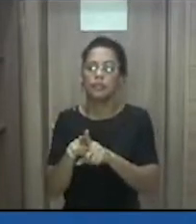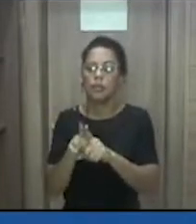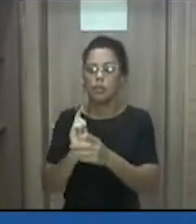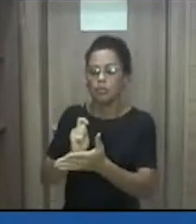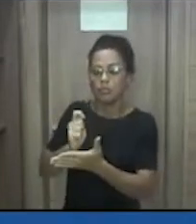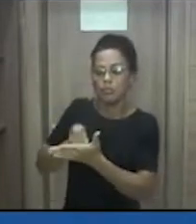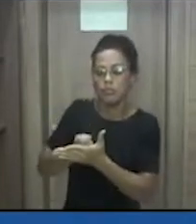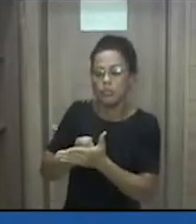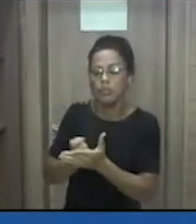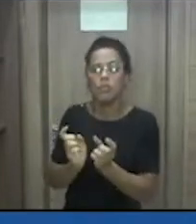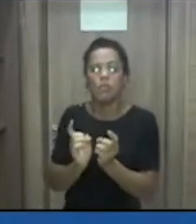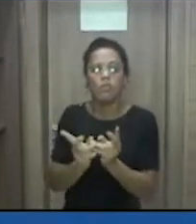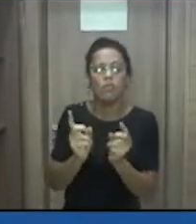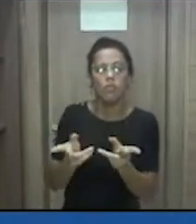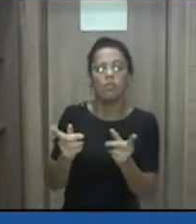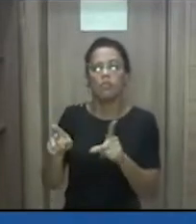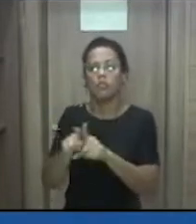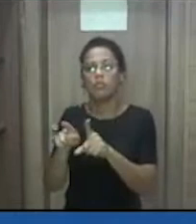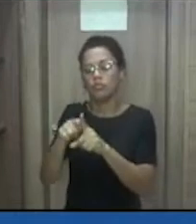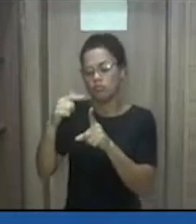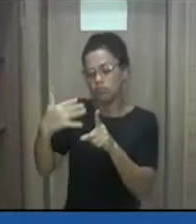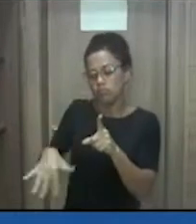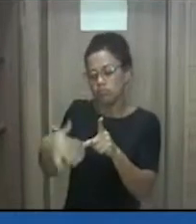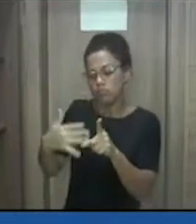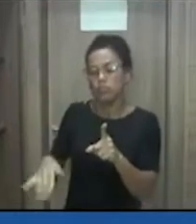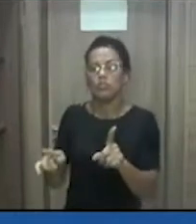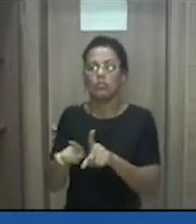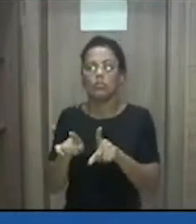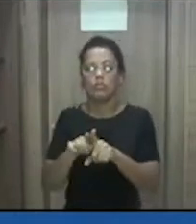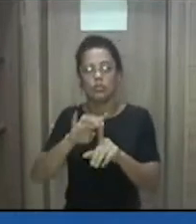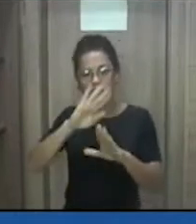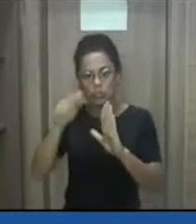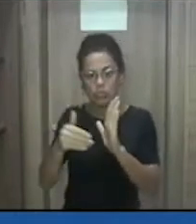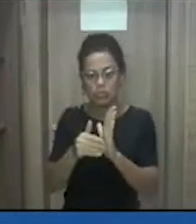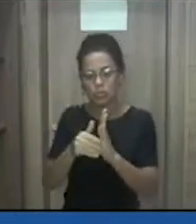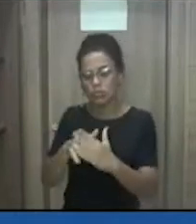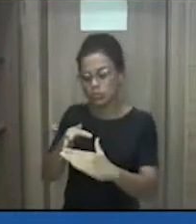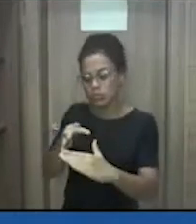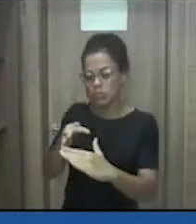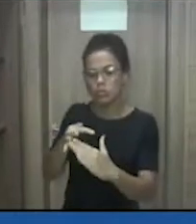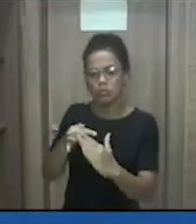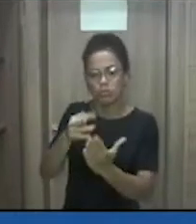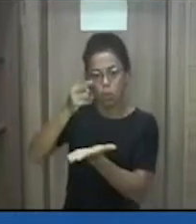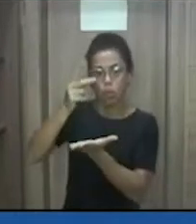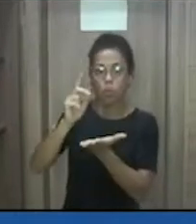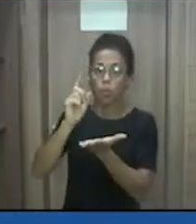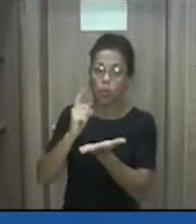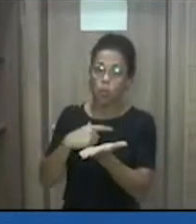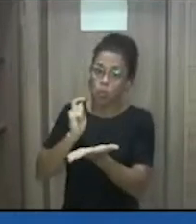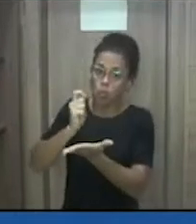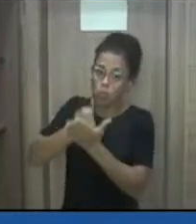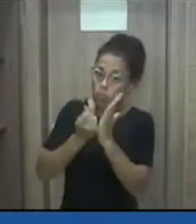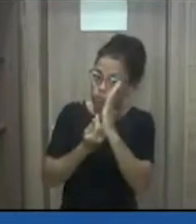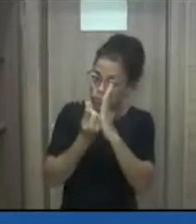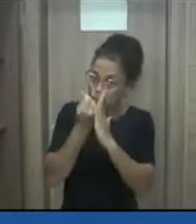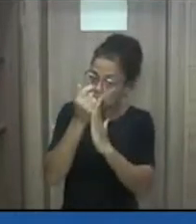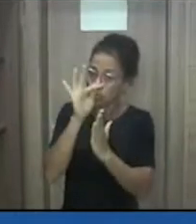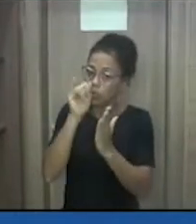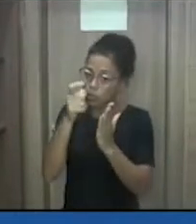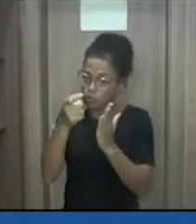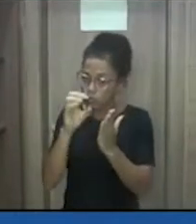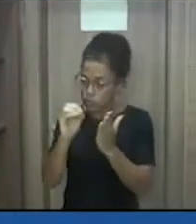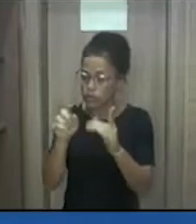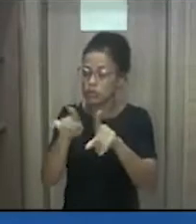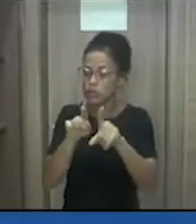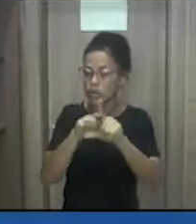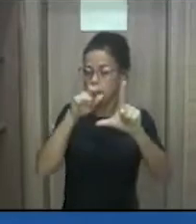venda, considerando custo direto, custo variável, custo fixo indireto, as despesas administrativas e comerciais logísticas,